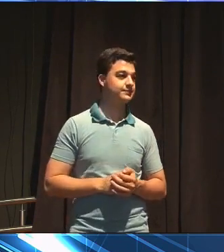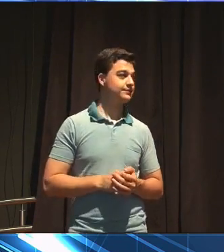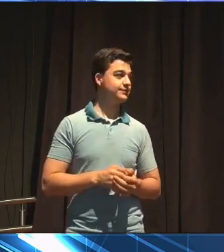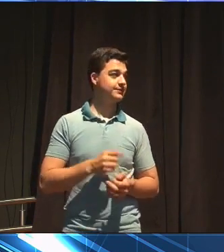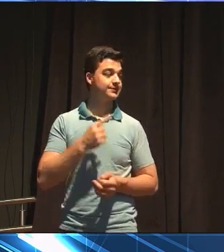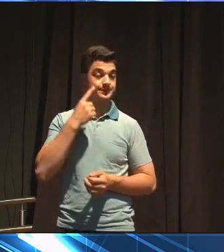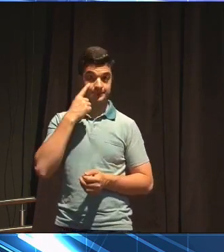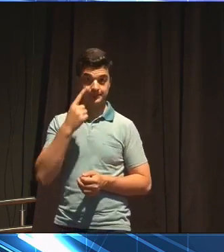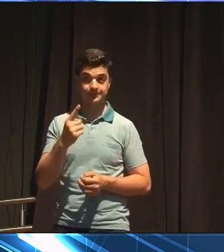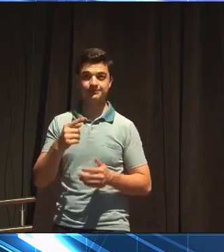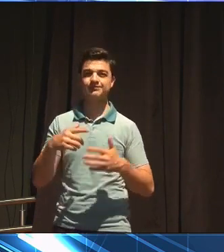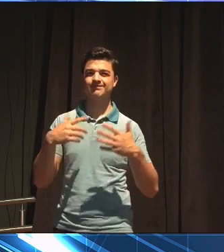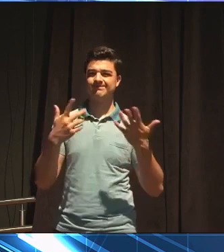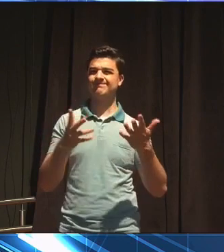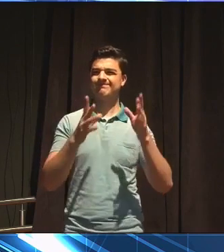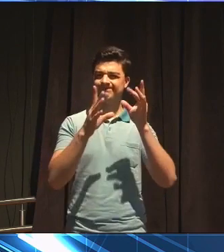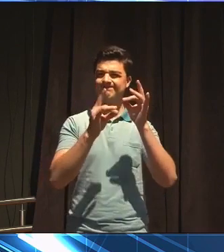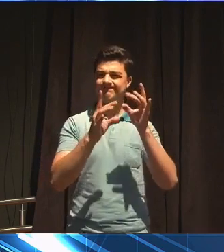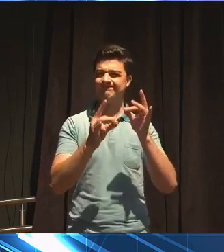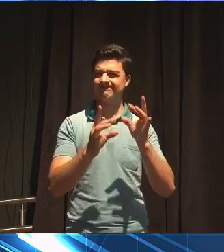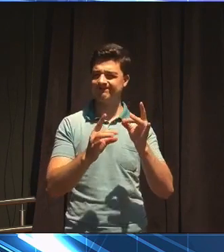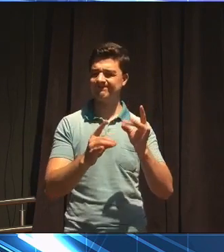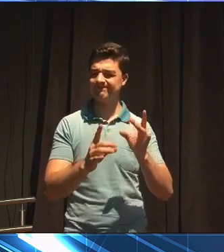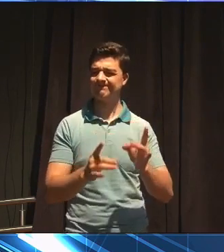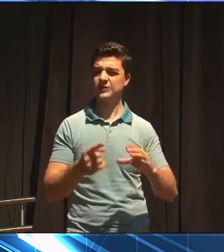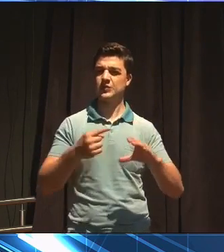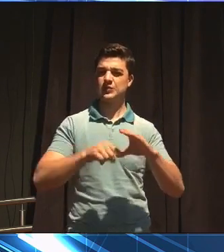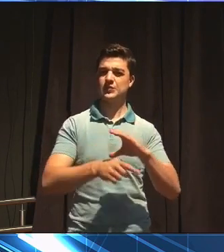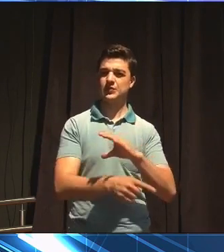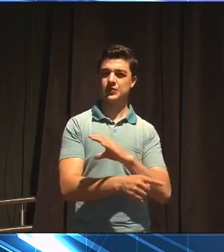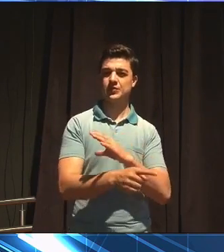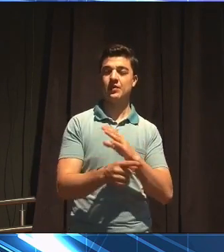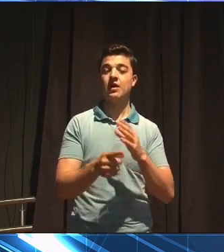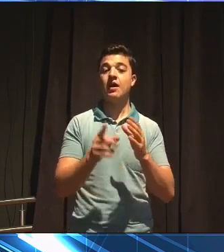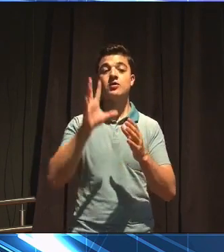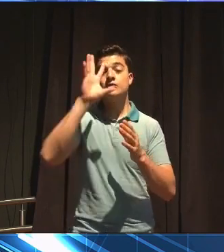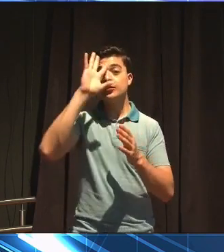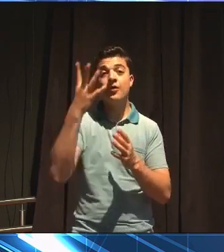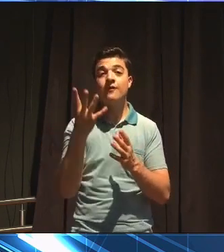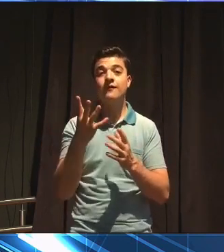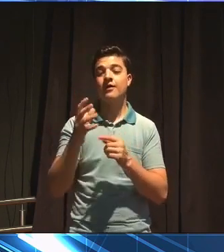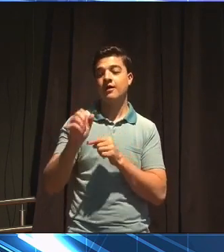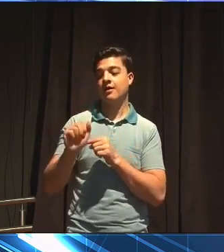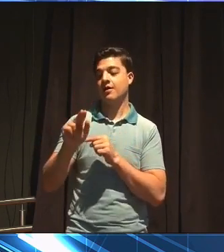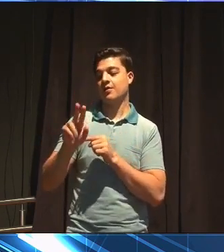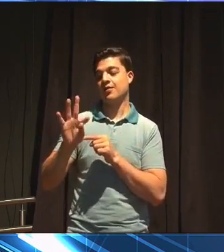perceba que a complexidade vai ser resolvida com o ALF 2.